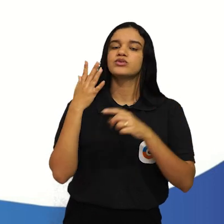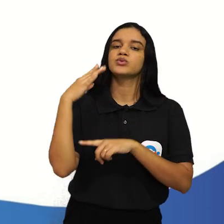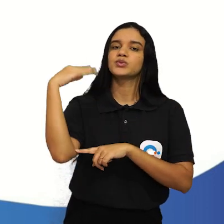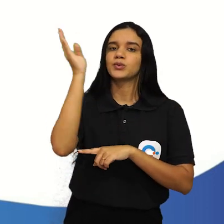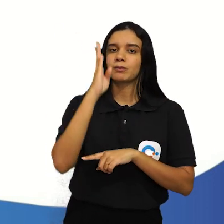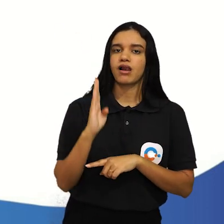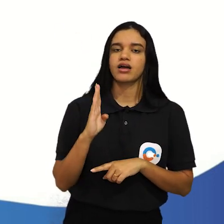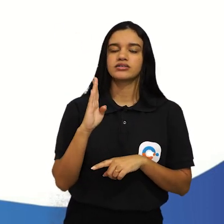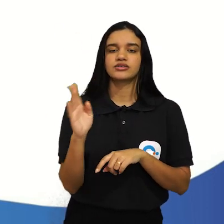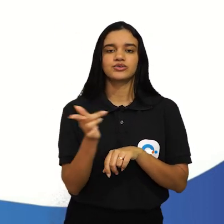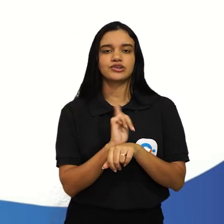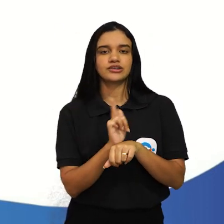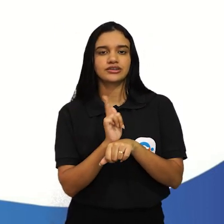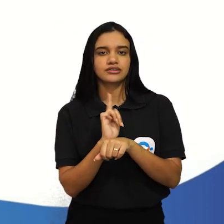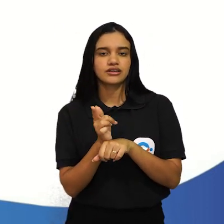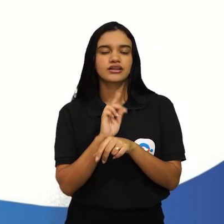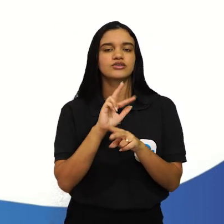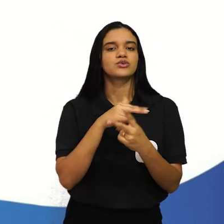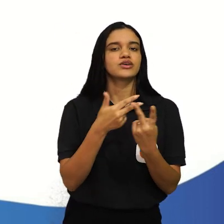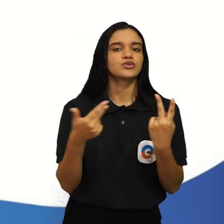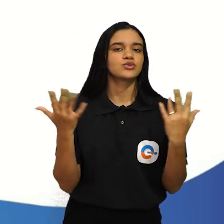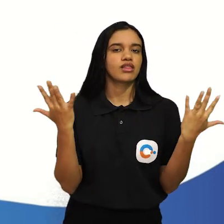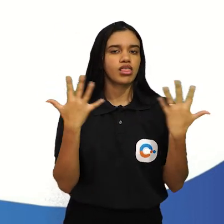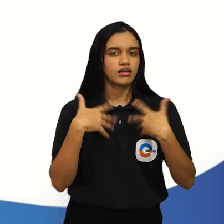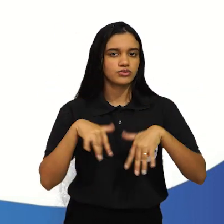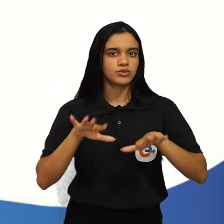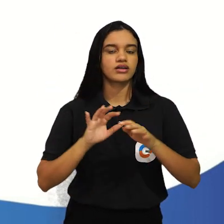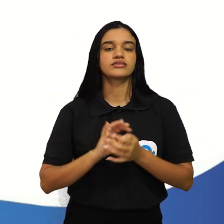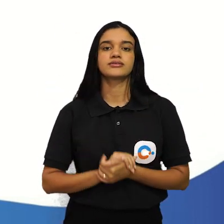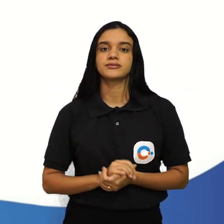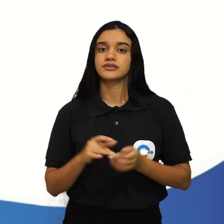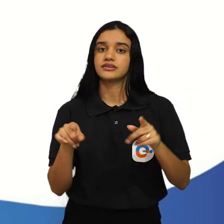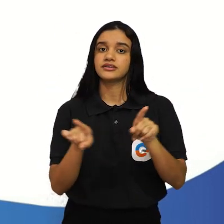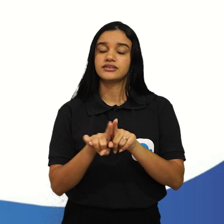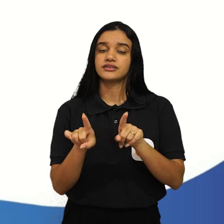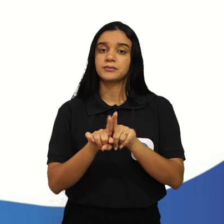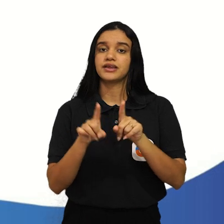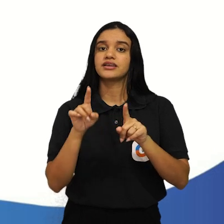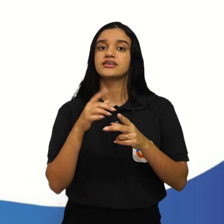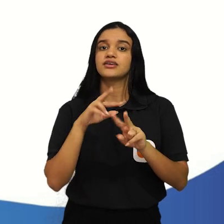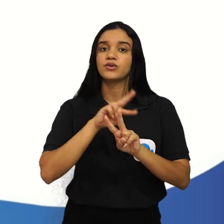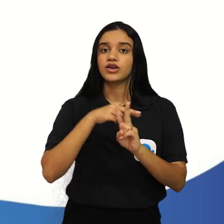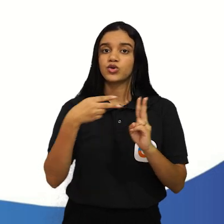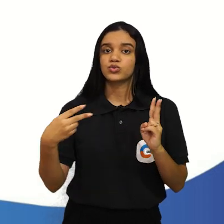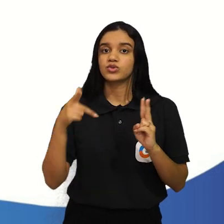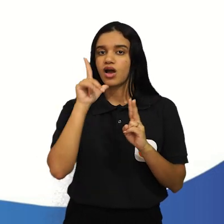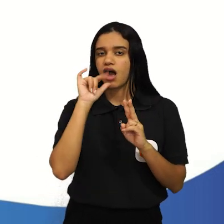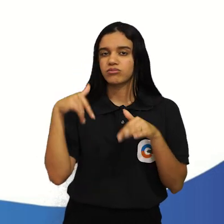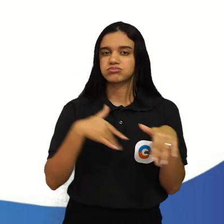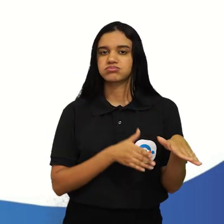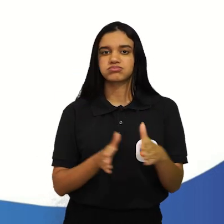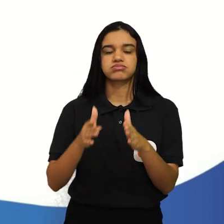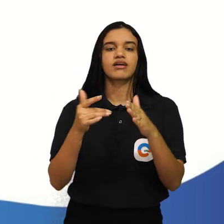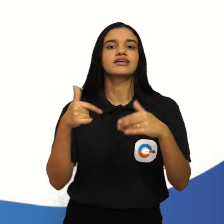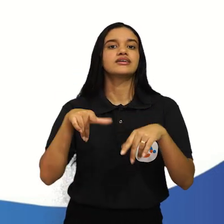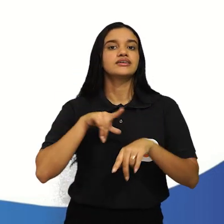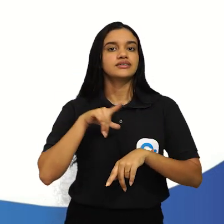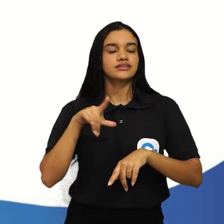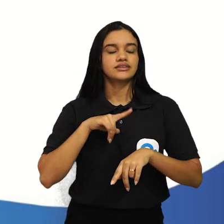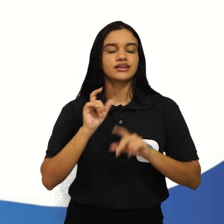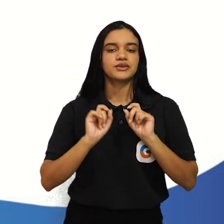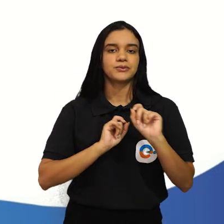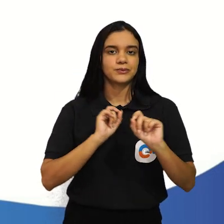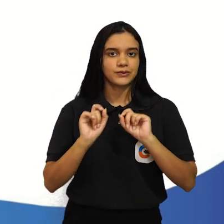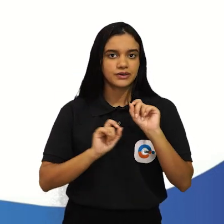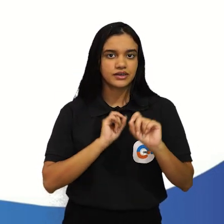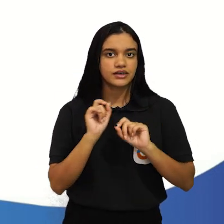o gerenciamento dos seus recursos naturais, sobretudo os recursos hídricos. Existe uma demanda